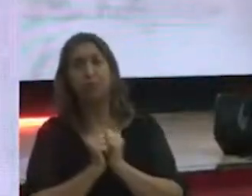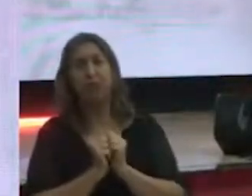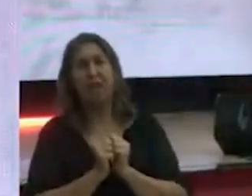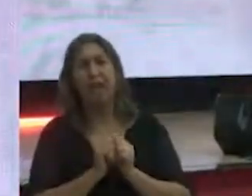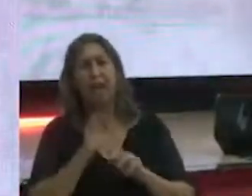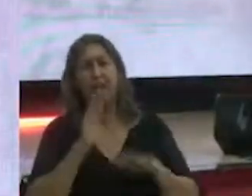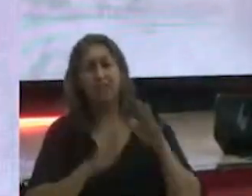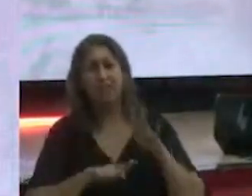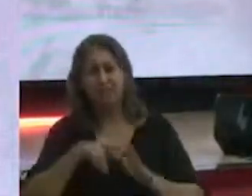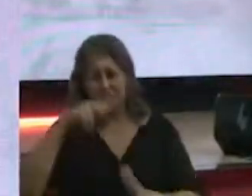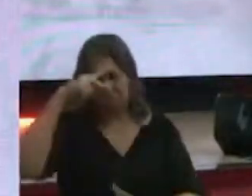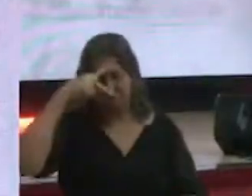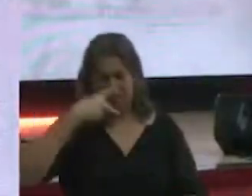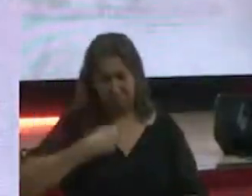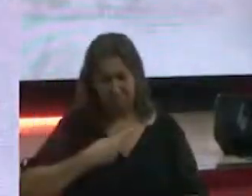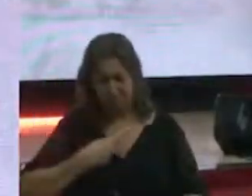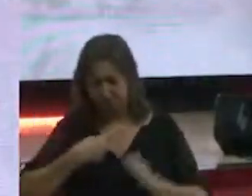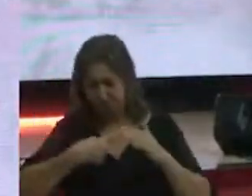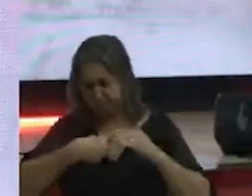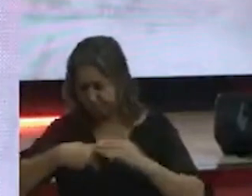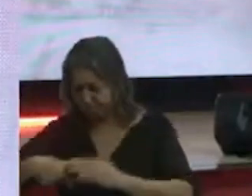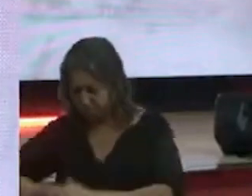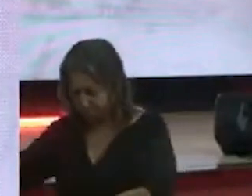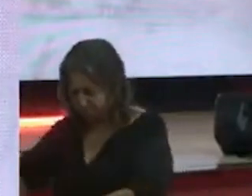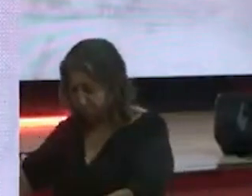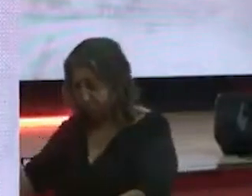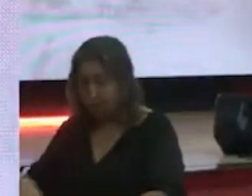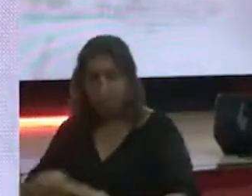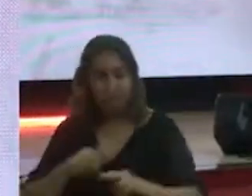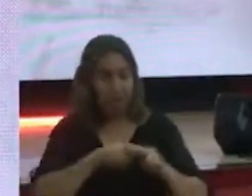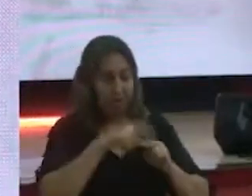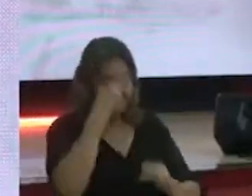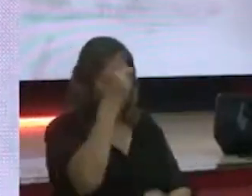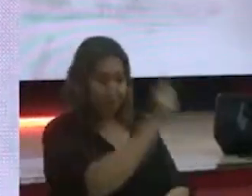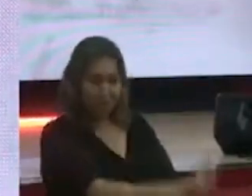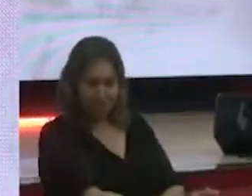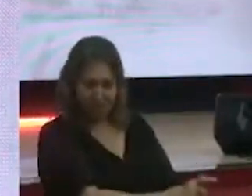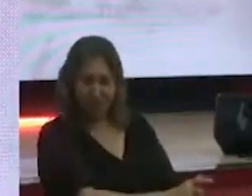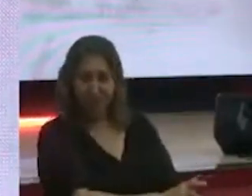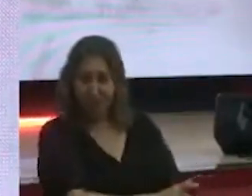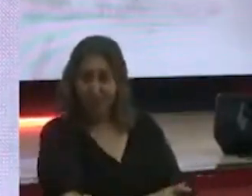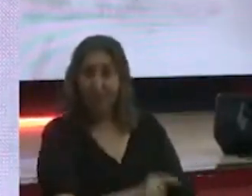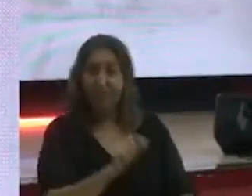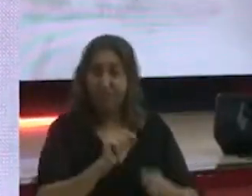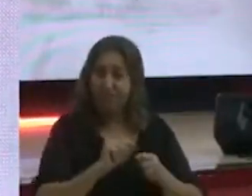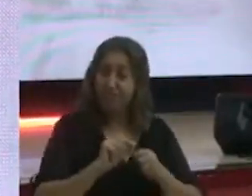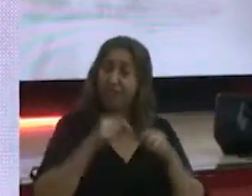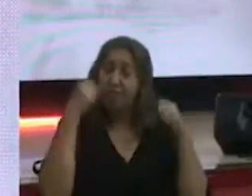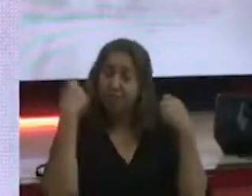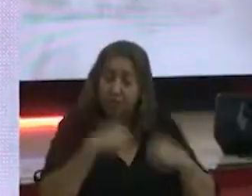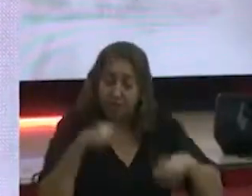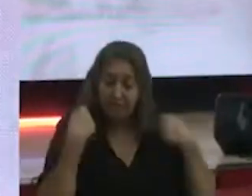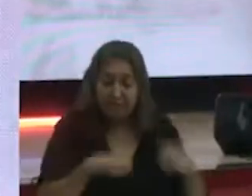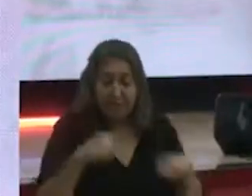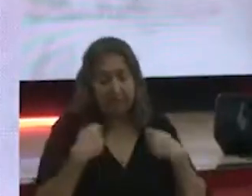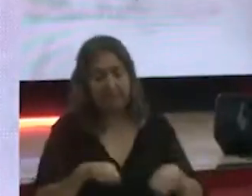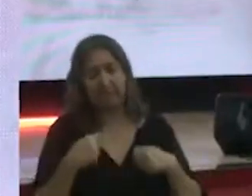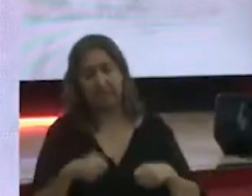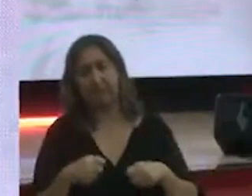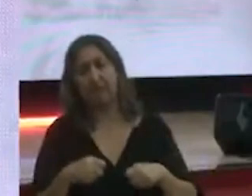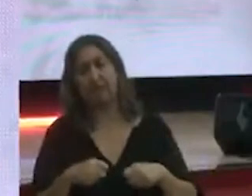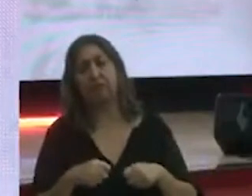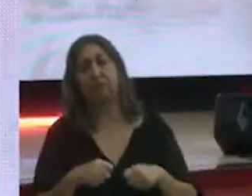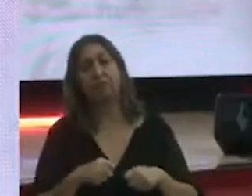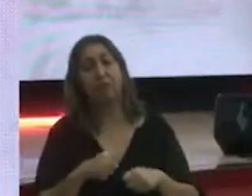da nossa vontade pelo outro Fazemos o que é necessário